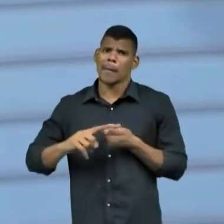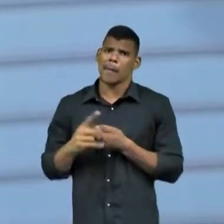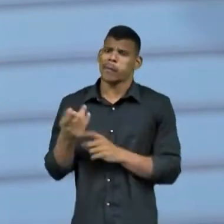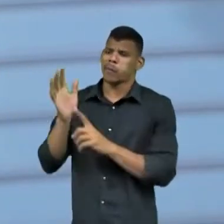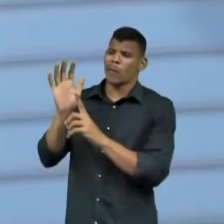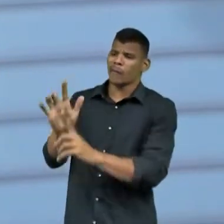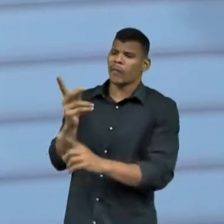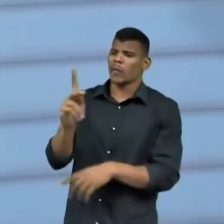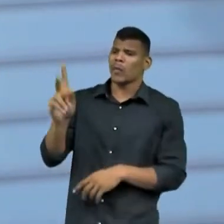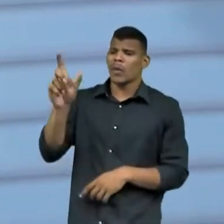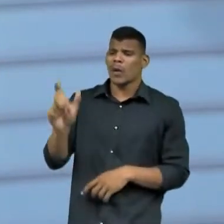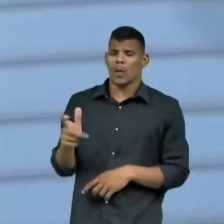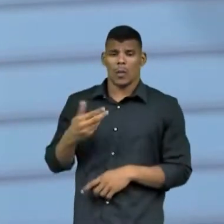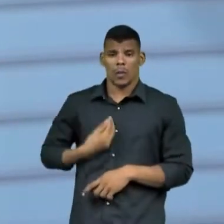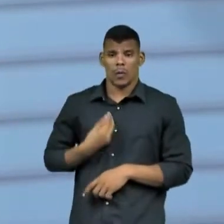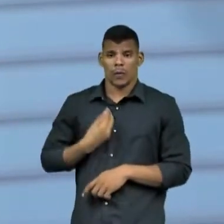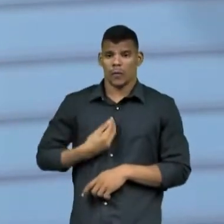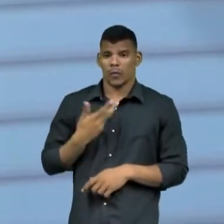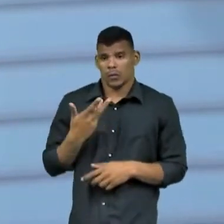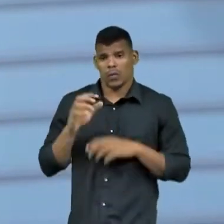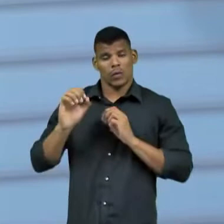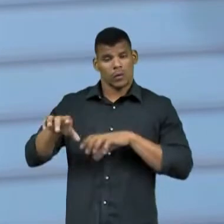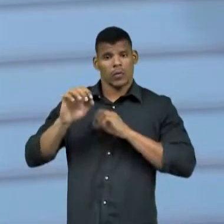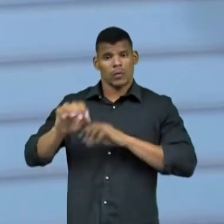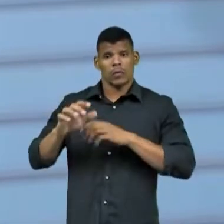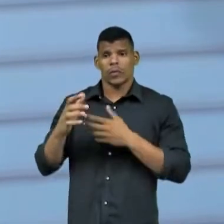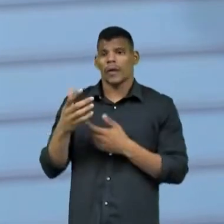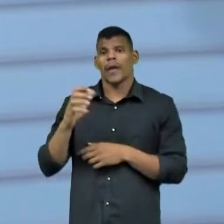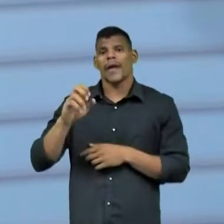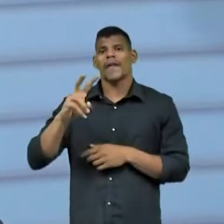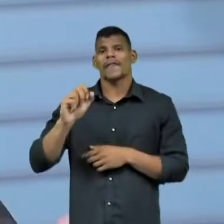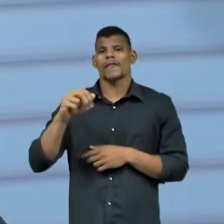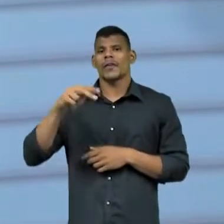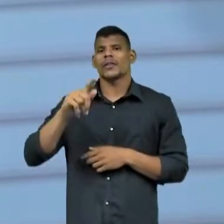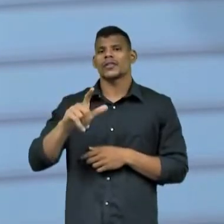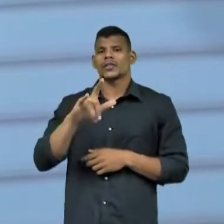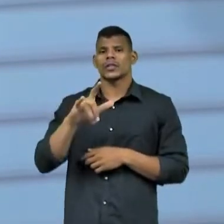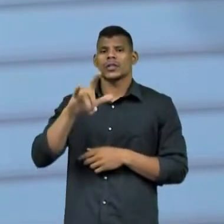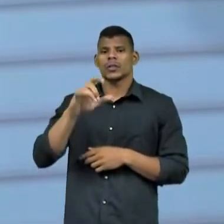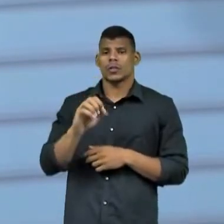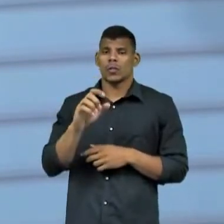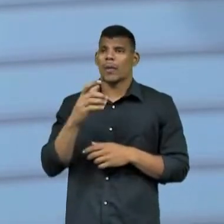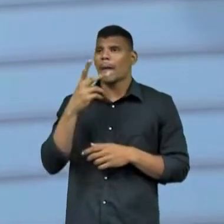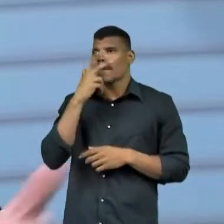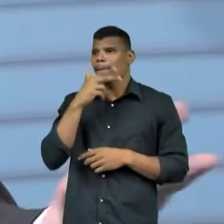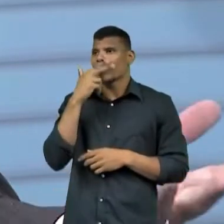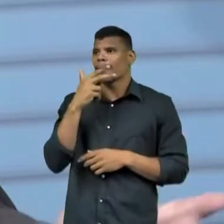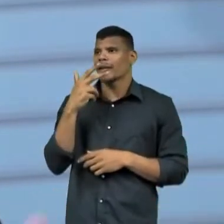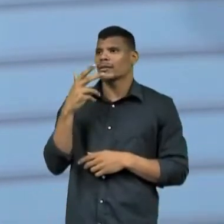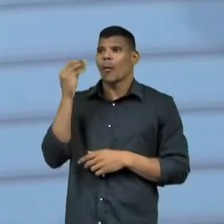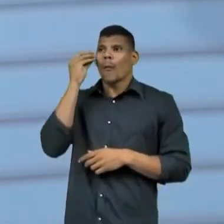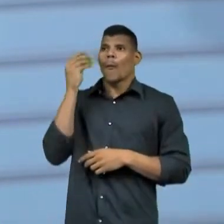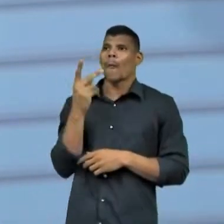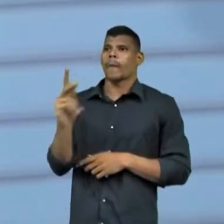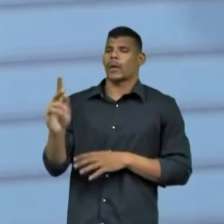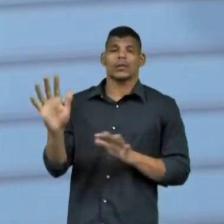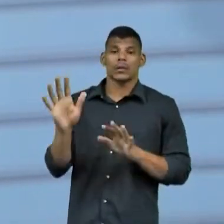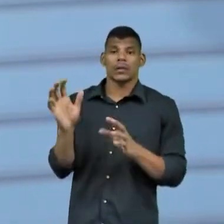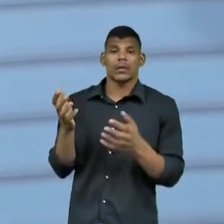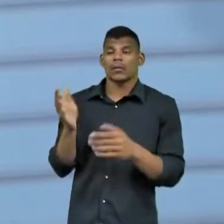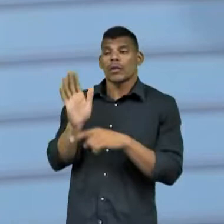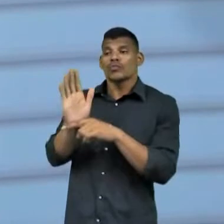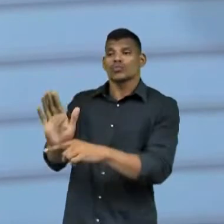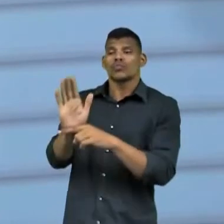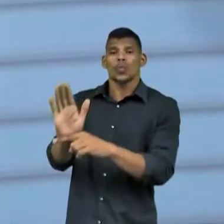envolvem isso né então acho que isso é evangelho quando você não julga uma pessoa mas você tá pronto para ajudá-la isso foi a vida toda do Dr Silas foi essa